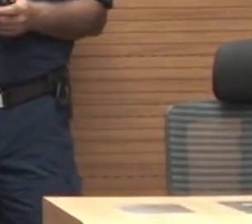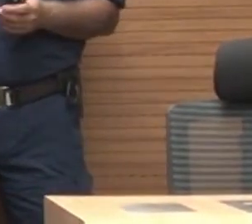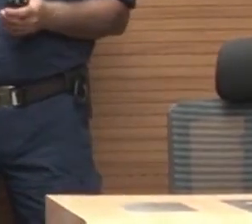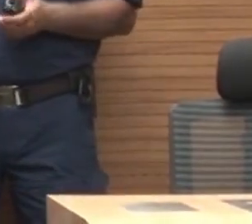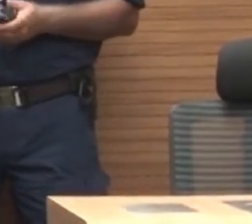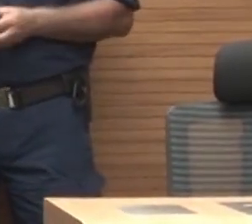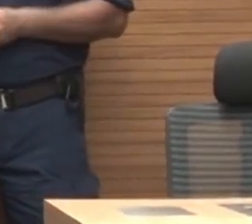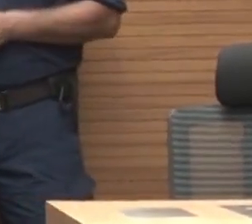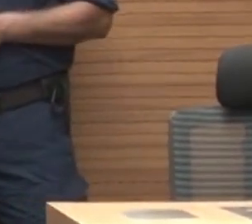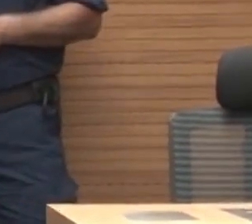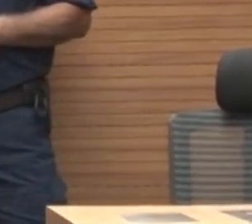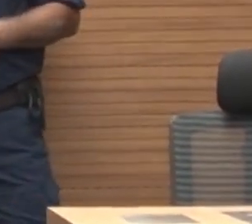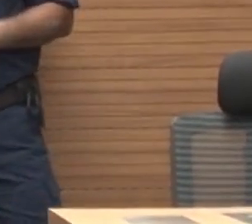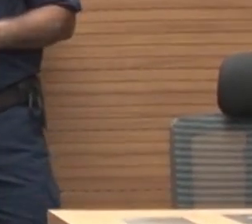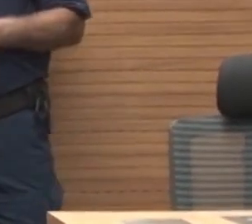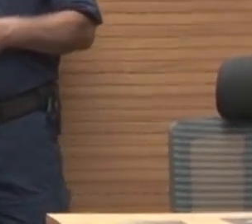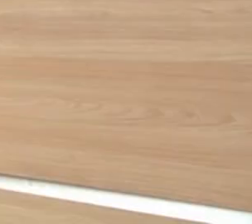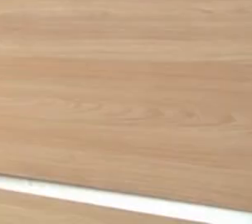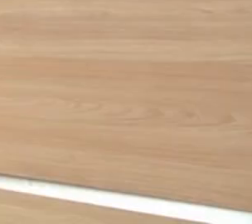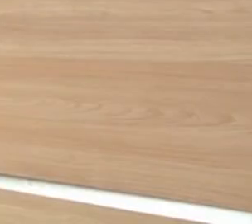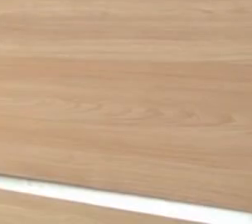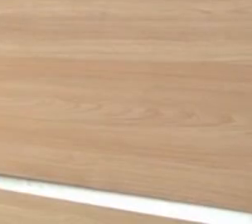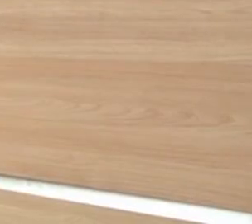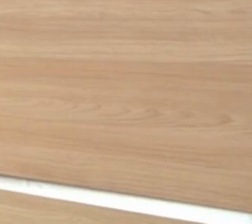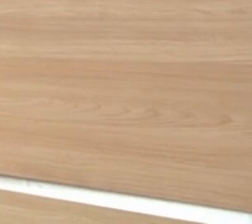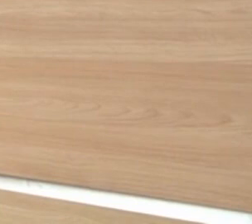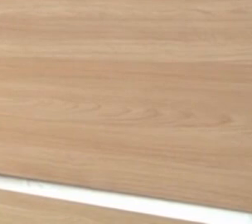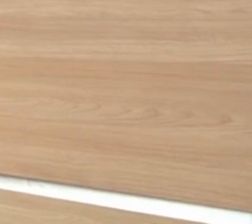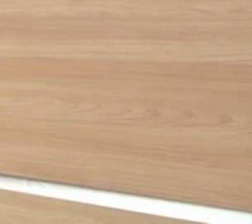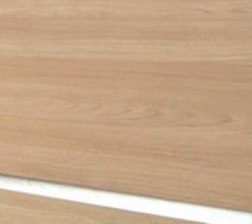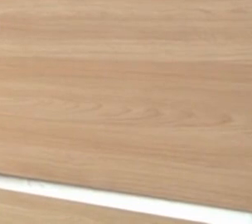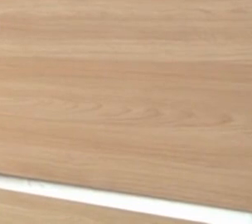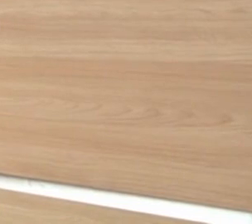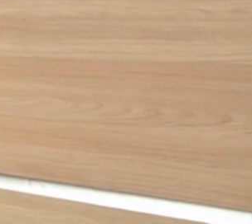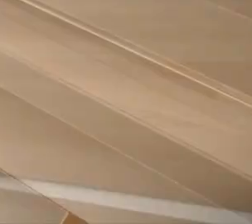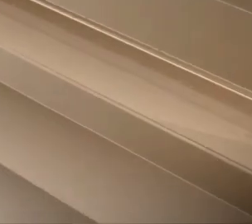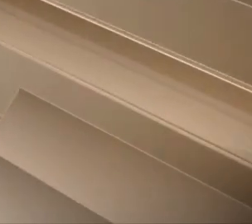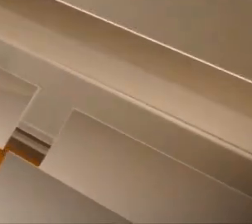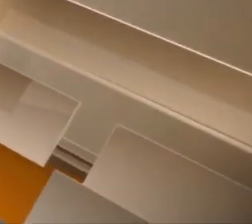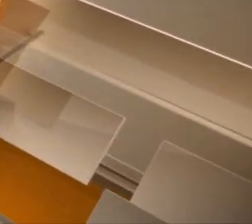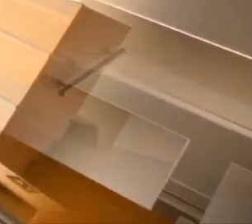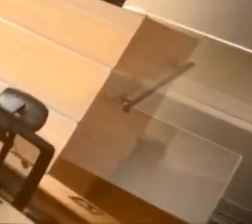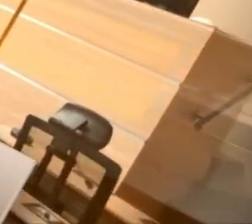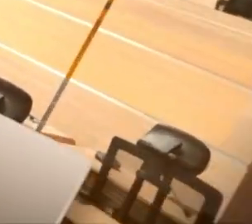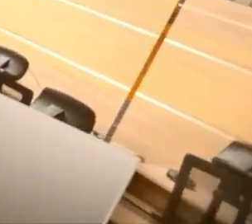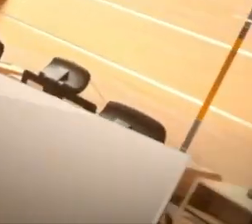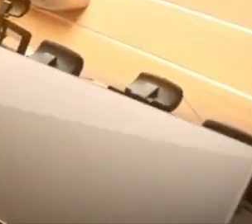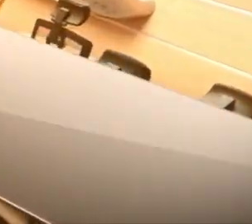requerimento, de autoria do vereador Paulo Muniz. A proposição foi aprovada em plenário.